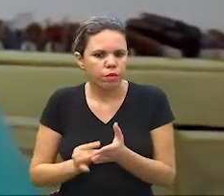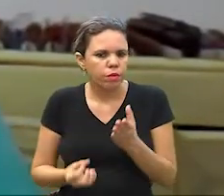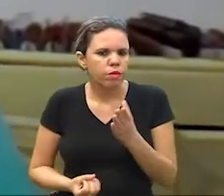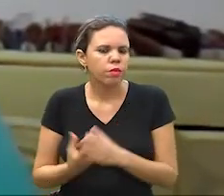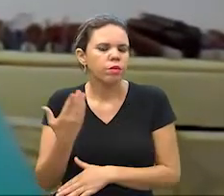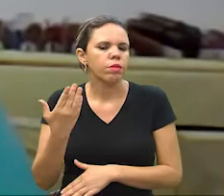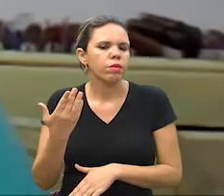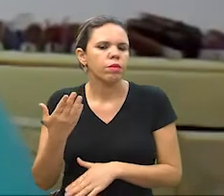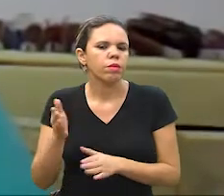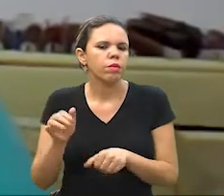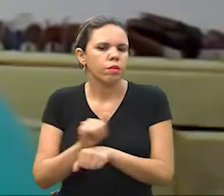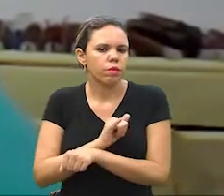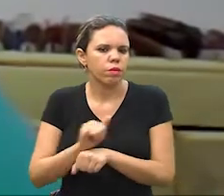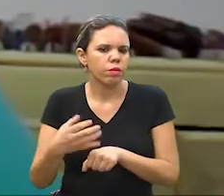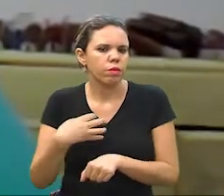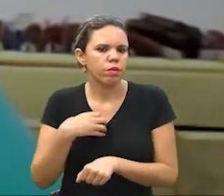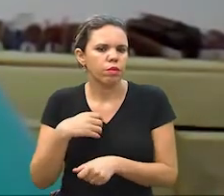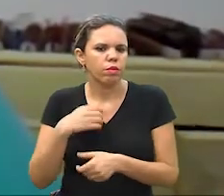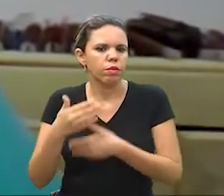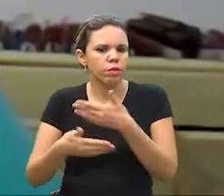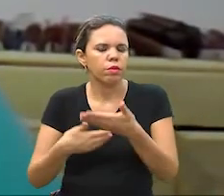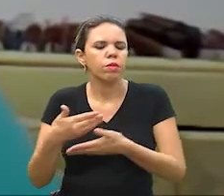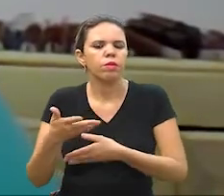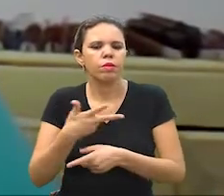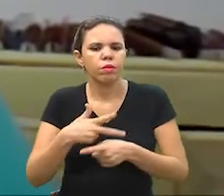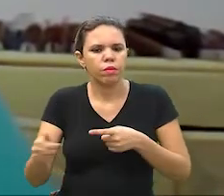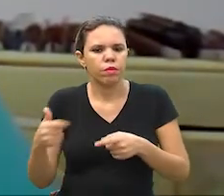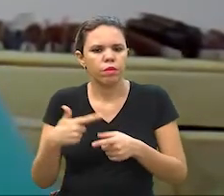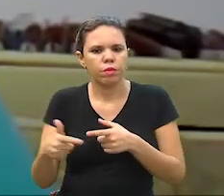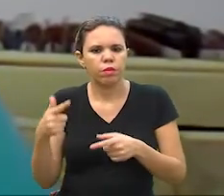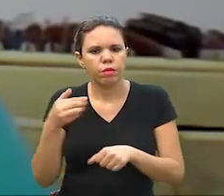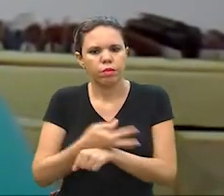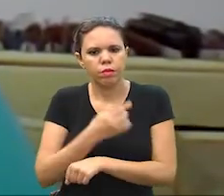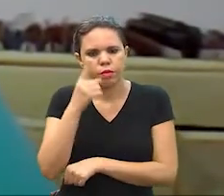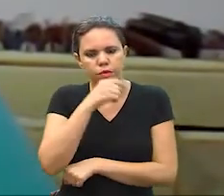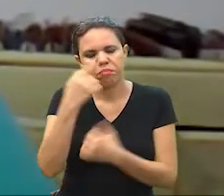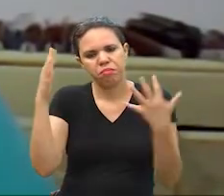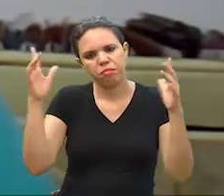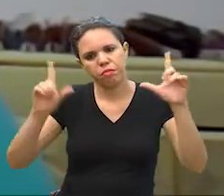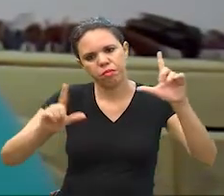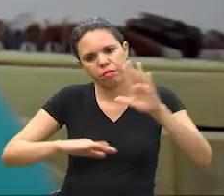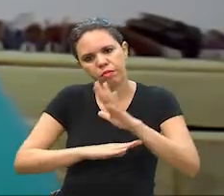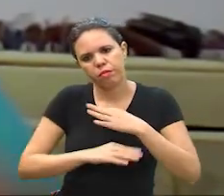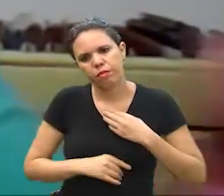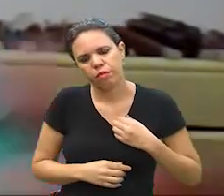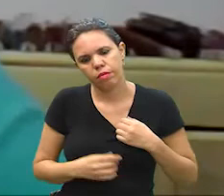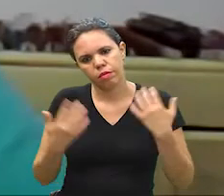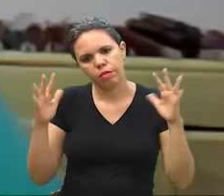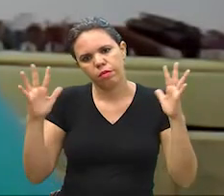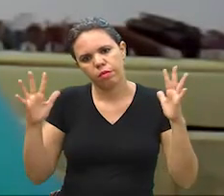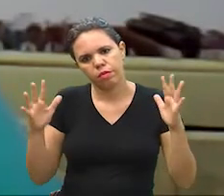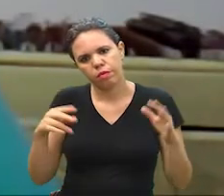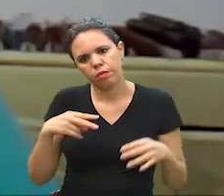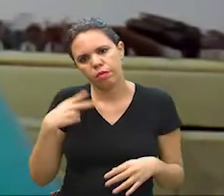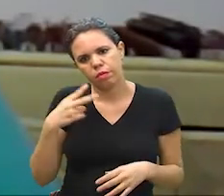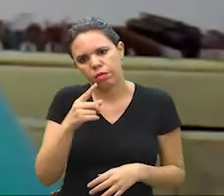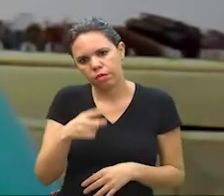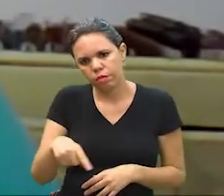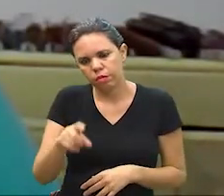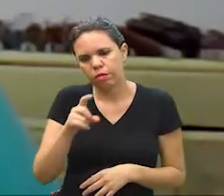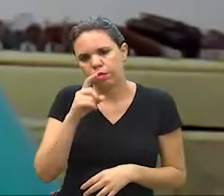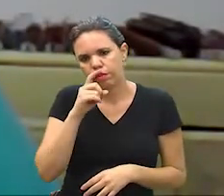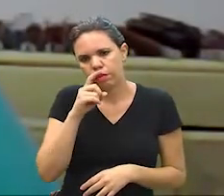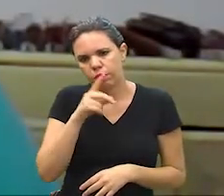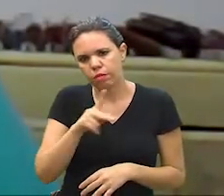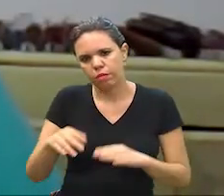aí meios, formas para a gente atravessar essa situação tão difícil que a gente vive. Parabéns à TV Câmara, parabéns ao Zé Carlos, que